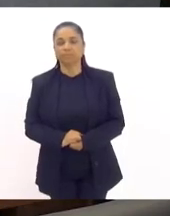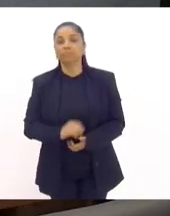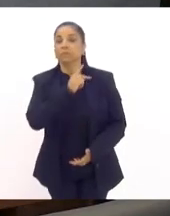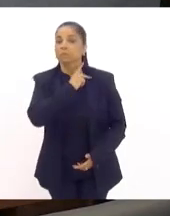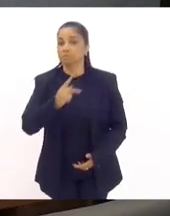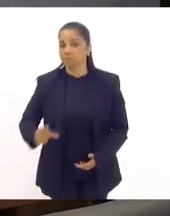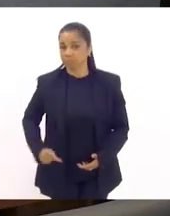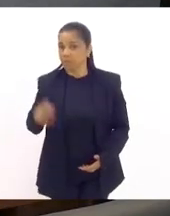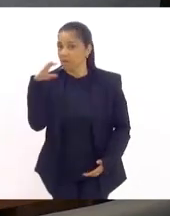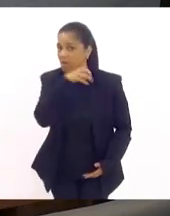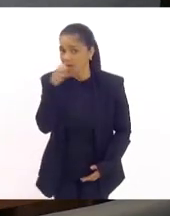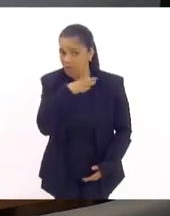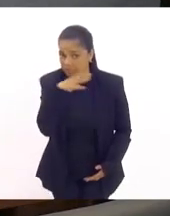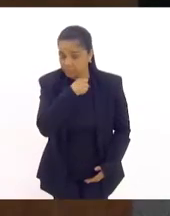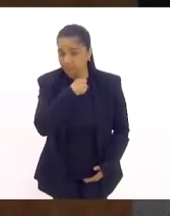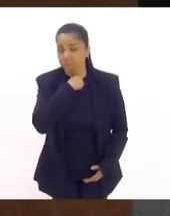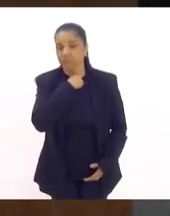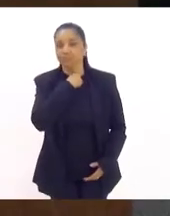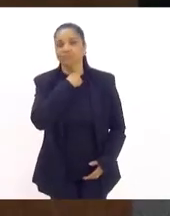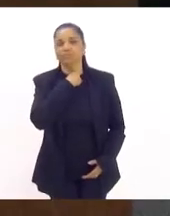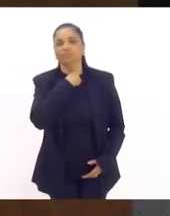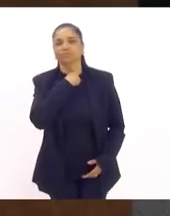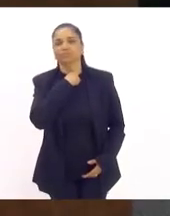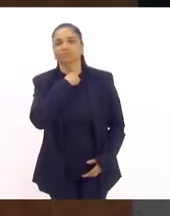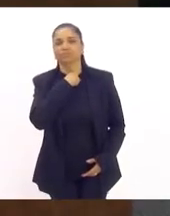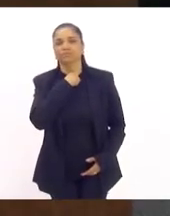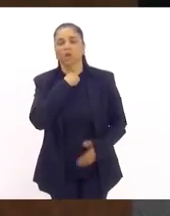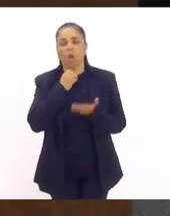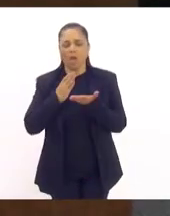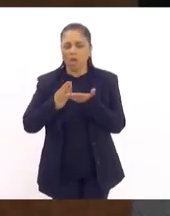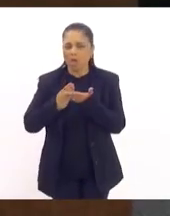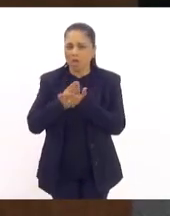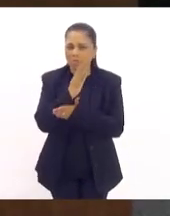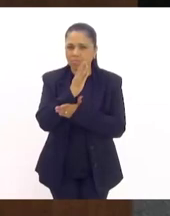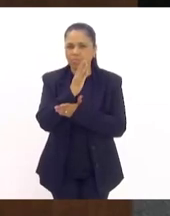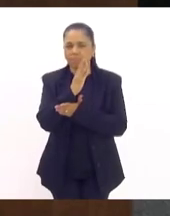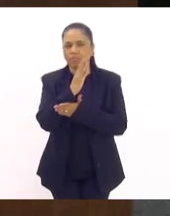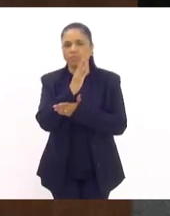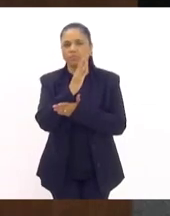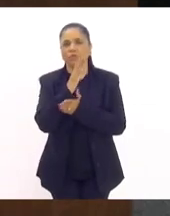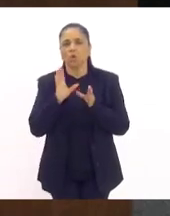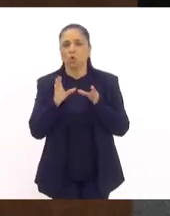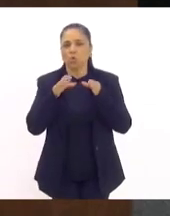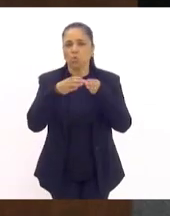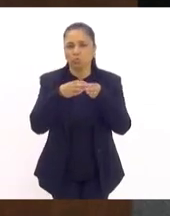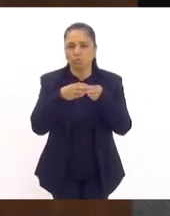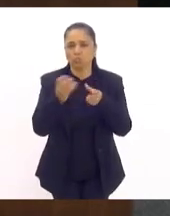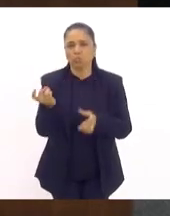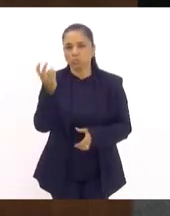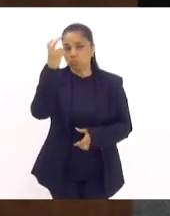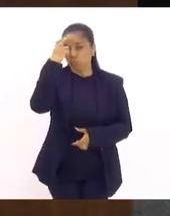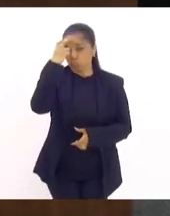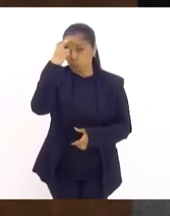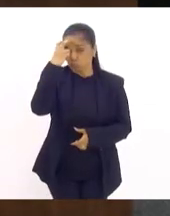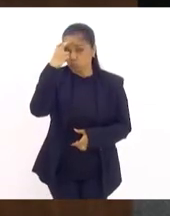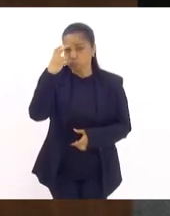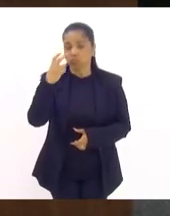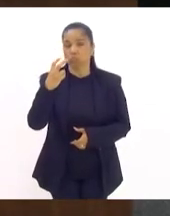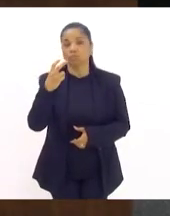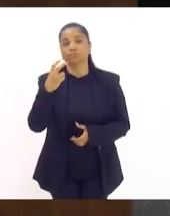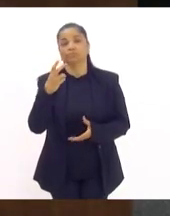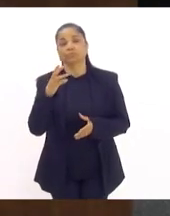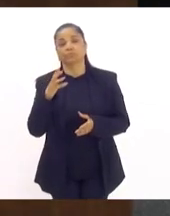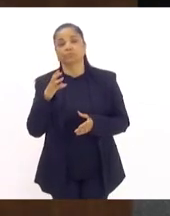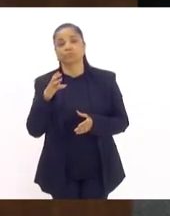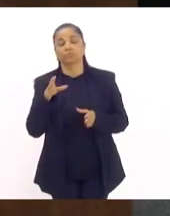Presidente, muito rapidamente, nós temos aprovado, tanto na Comissão de Cultura quanto como